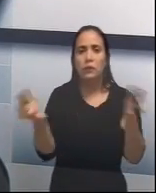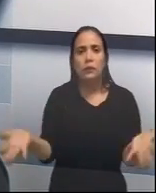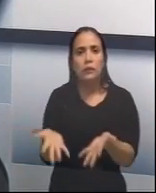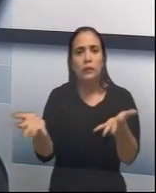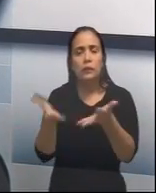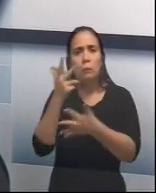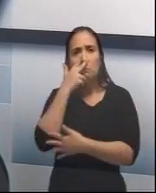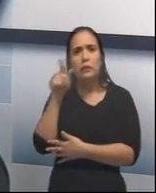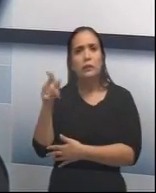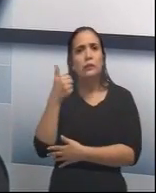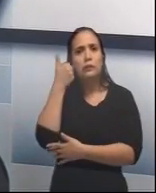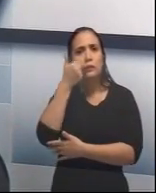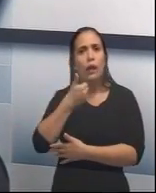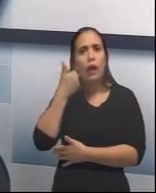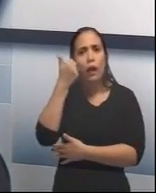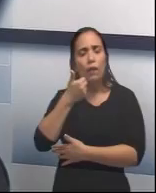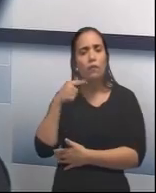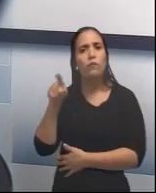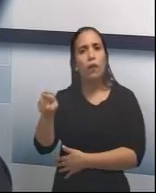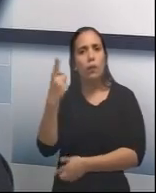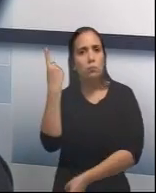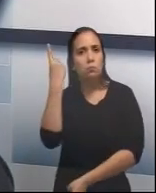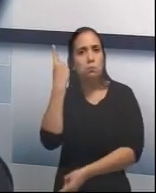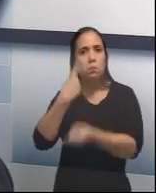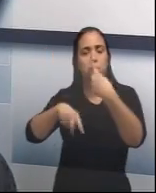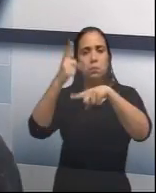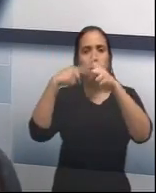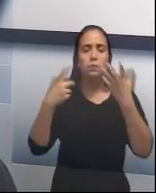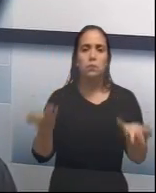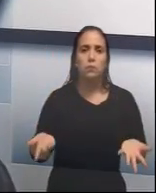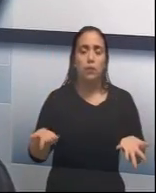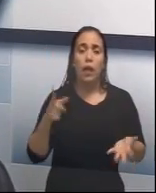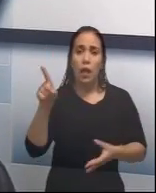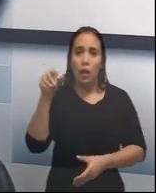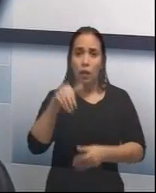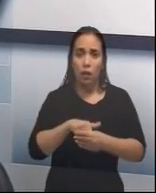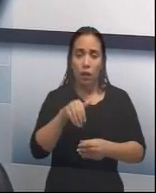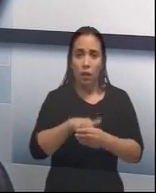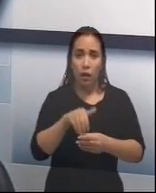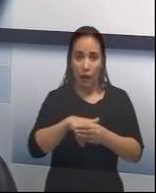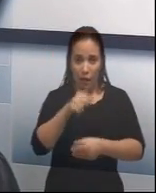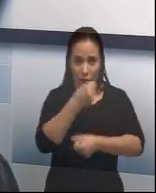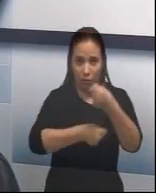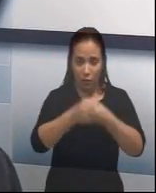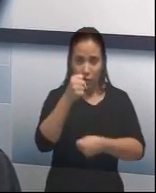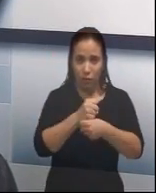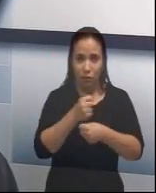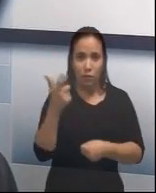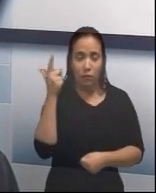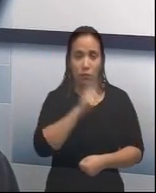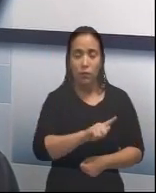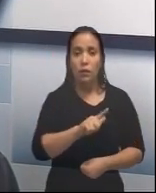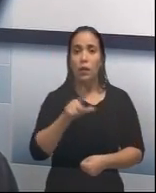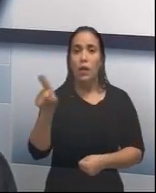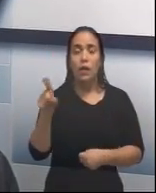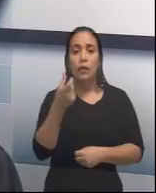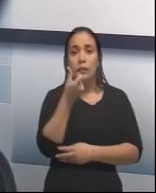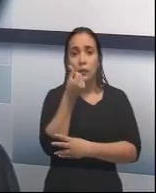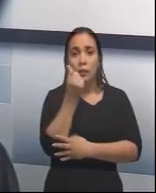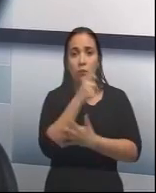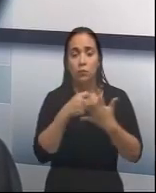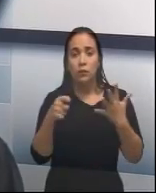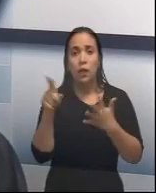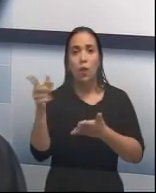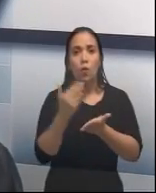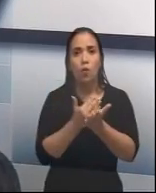safadinho, mais atrasado que eu já vi na história. Primeiro o cara foi eleito esse ano passado e ele não tinha governado 6 meses ainda, começou a